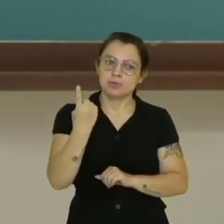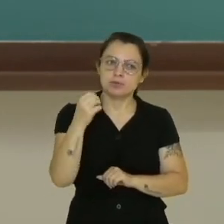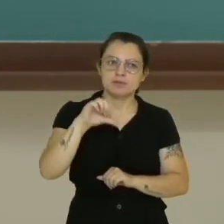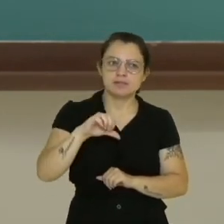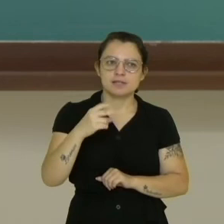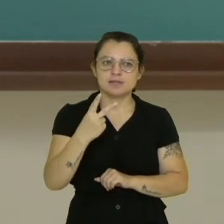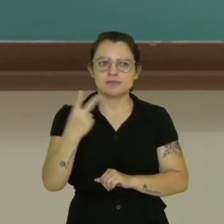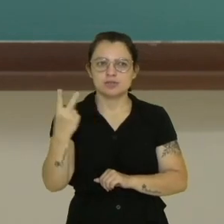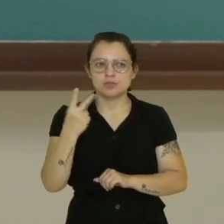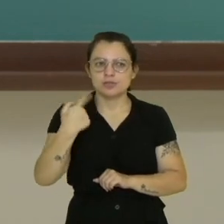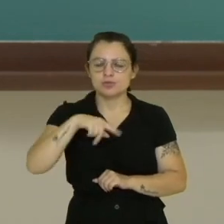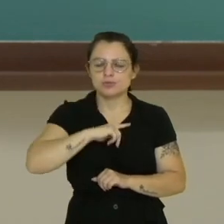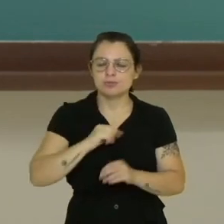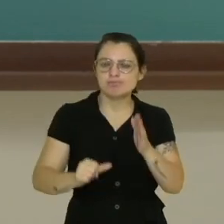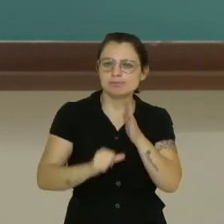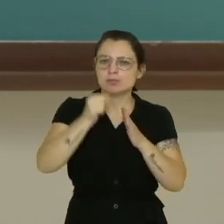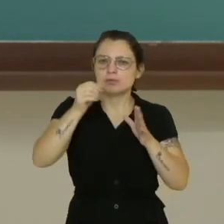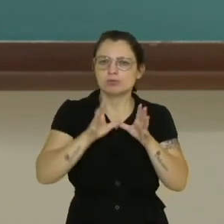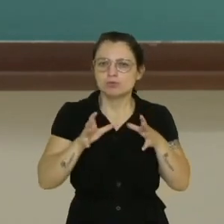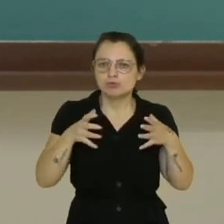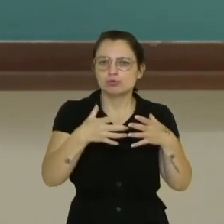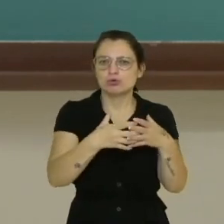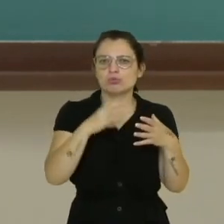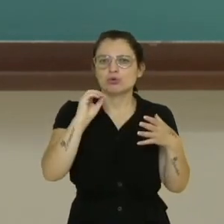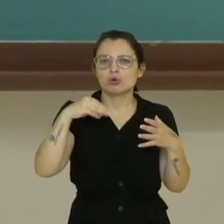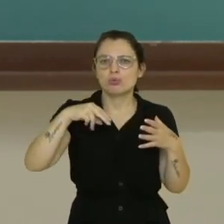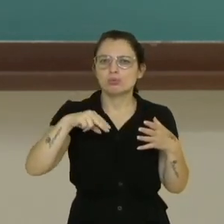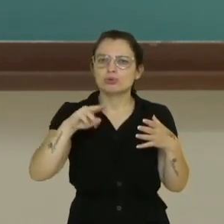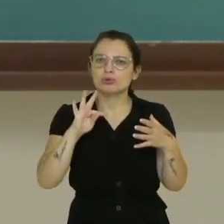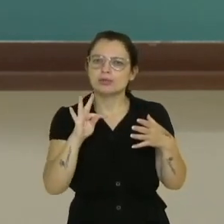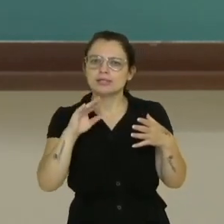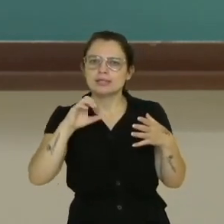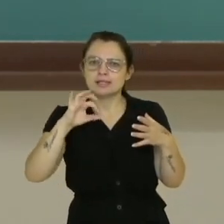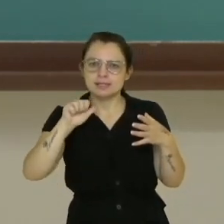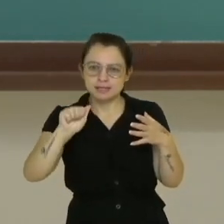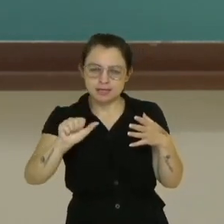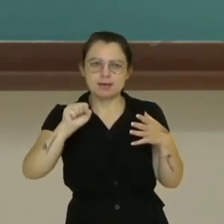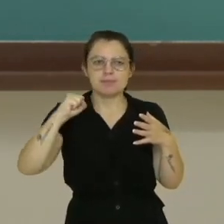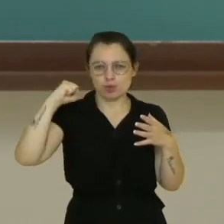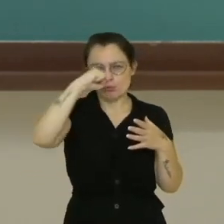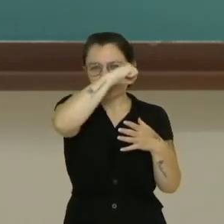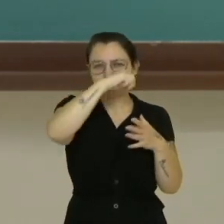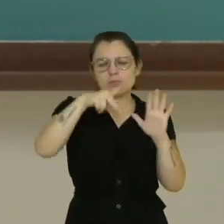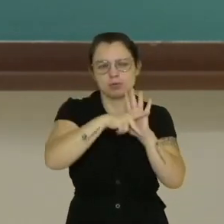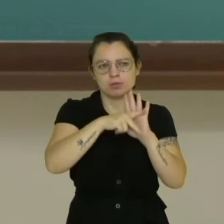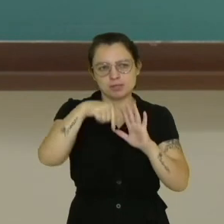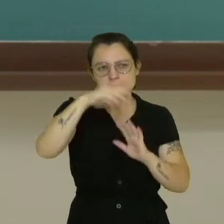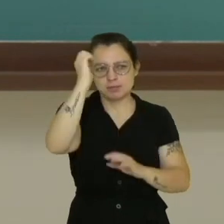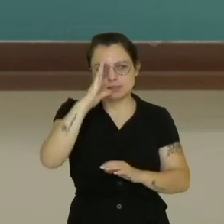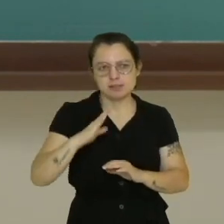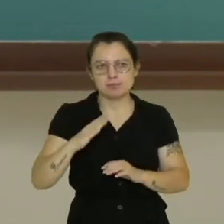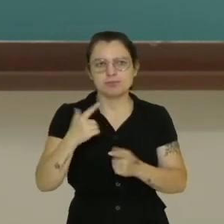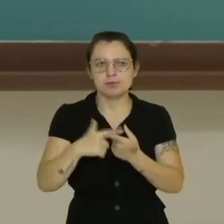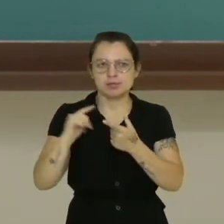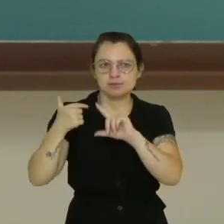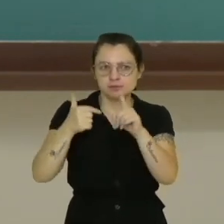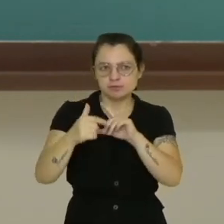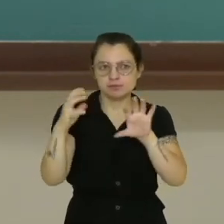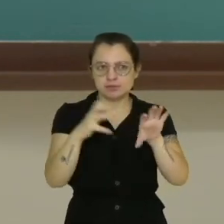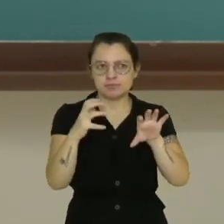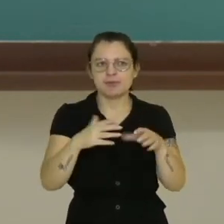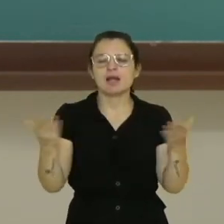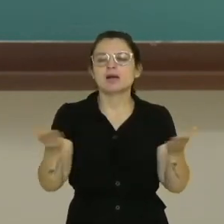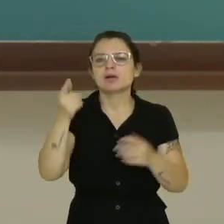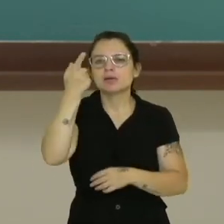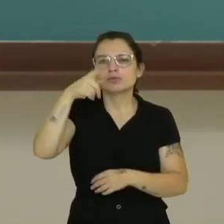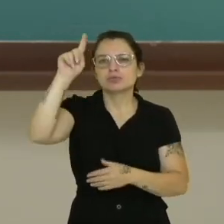nós temos a criação do Partido Comunista do Brasil, justamente com a influência dessa grande revolução. Tá. E vamos